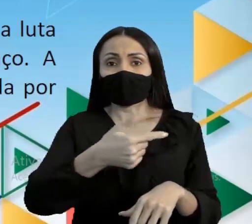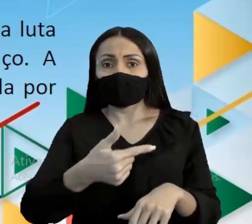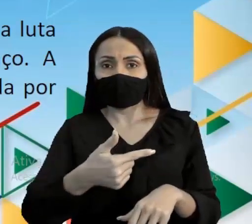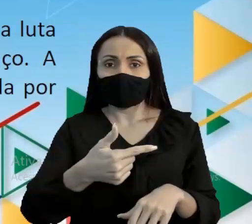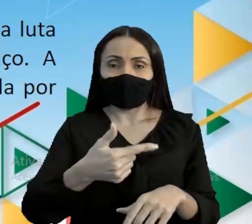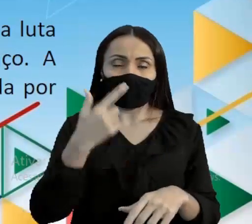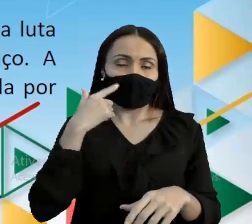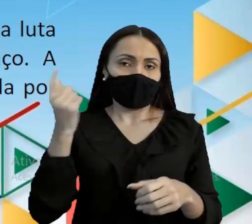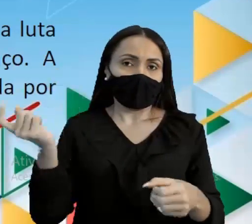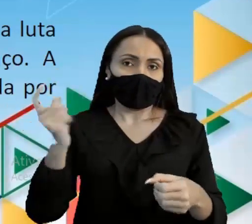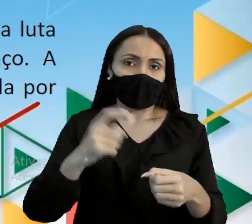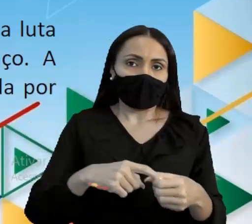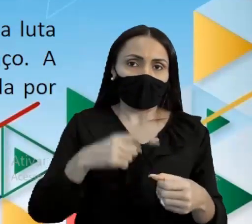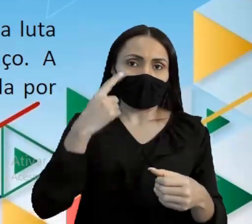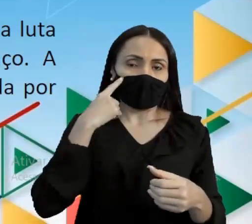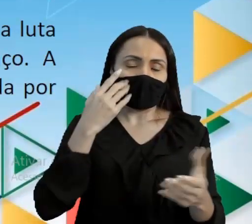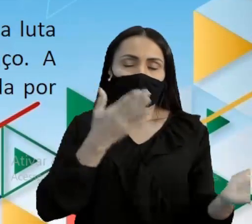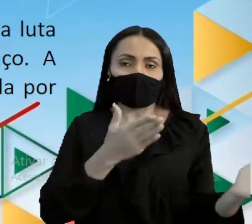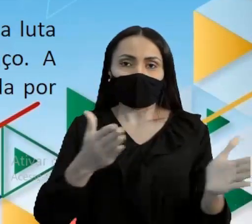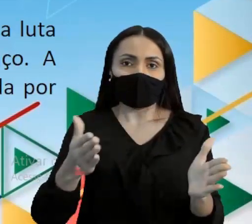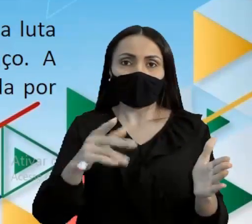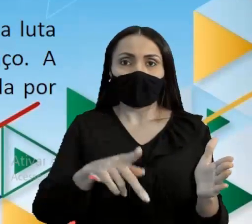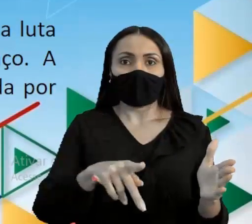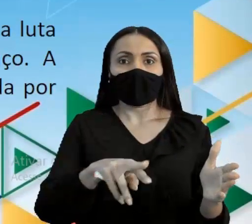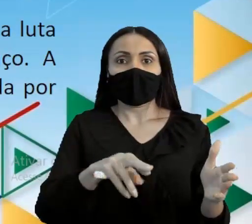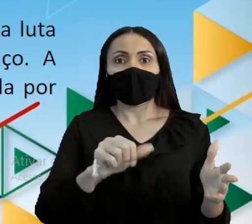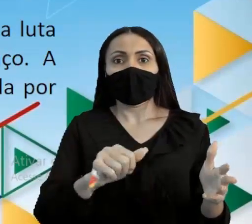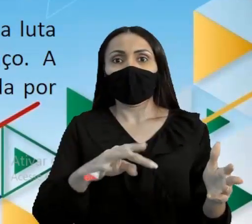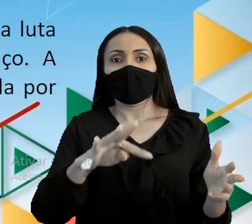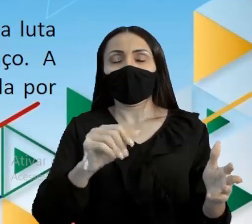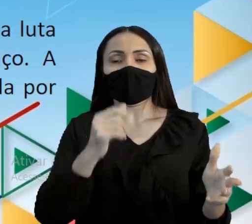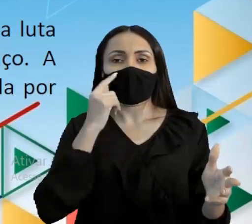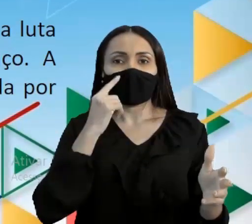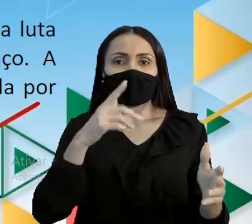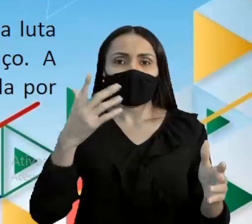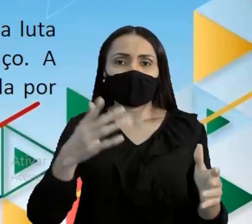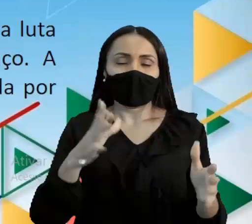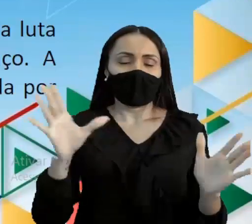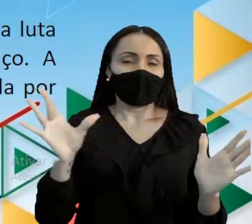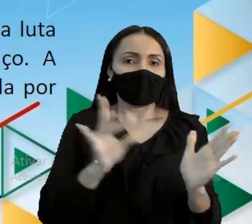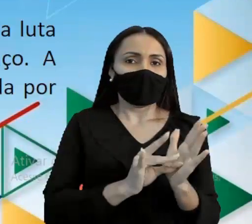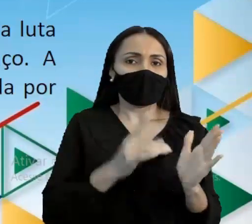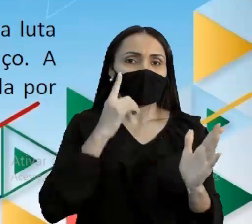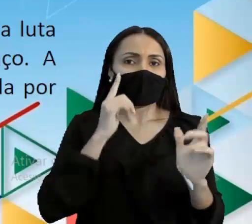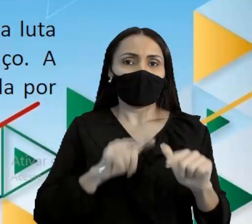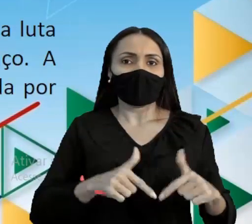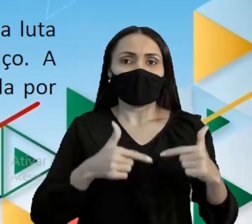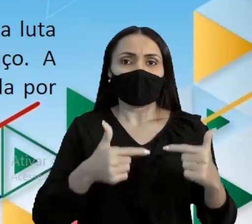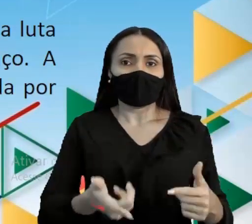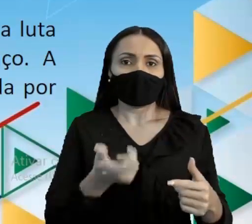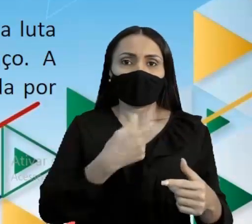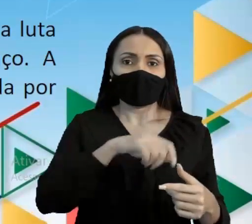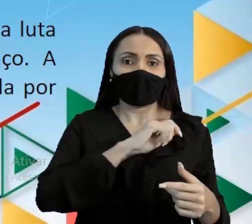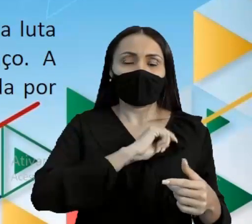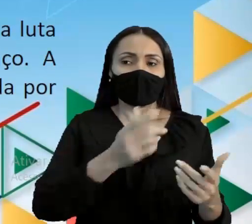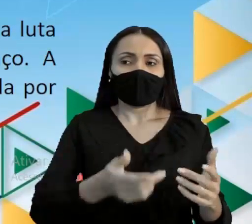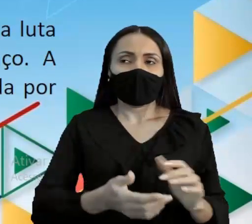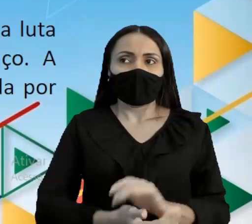ele voltou para a região do Prata e assumiu o comando da luta contra os espanhóis,